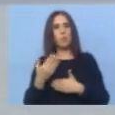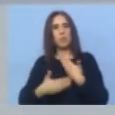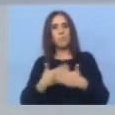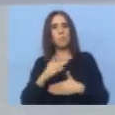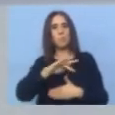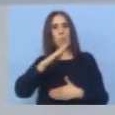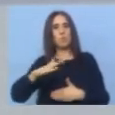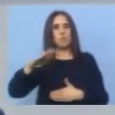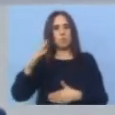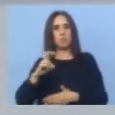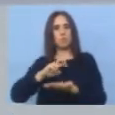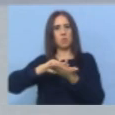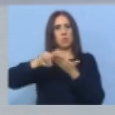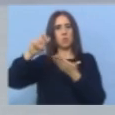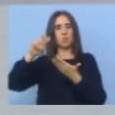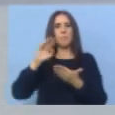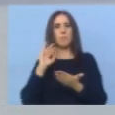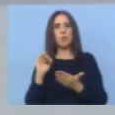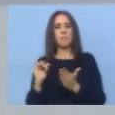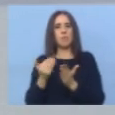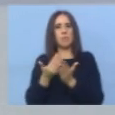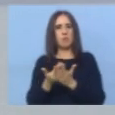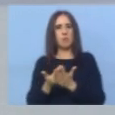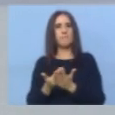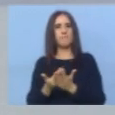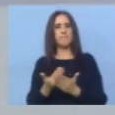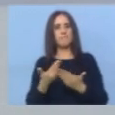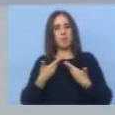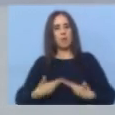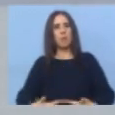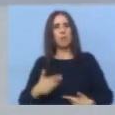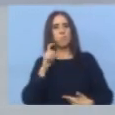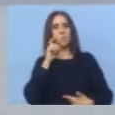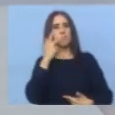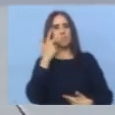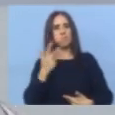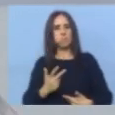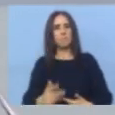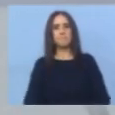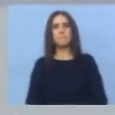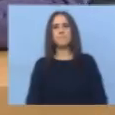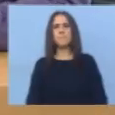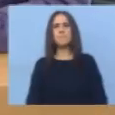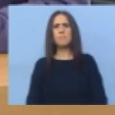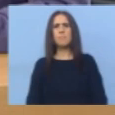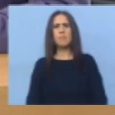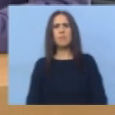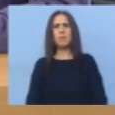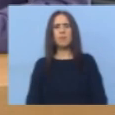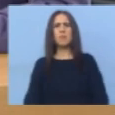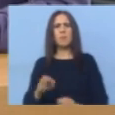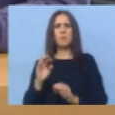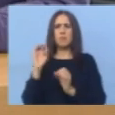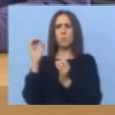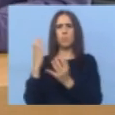cima do monte para se dar, portanto, para dar todas as seguranças que tinha. Esta dinâmica do dom a mim parece-me